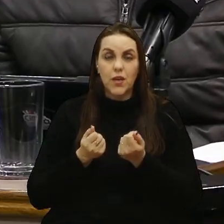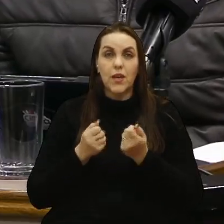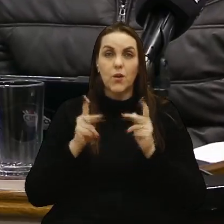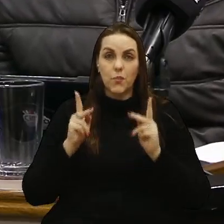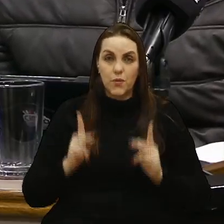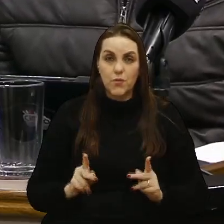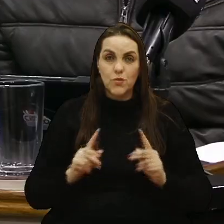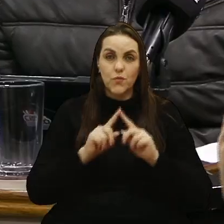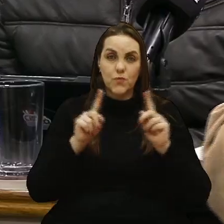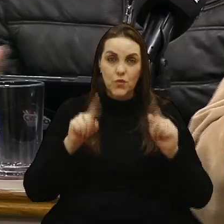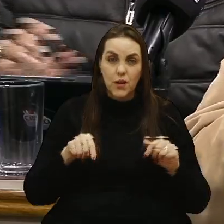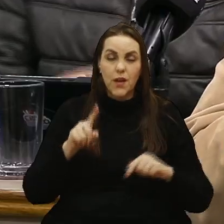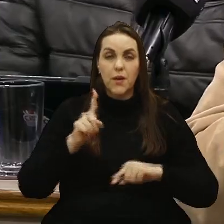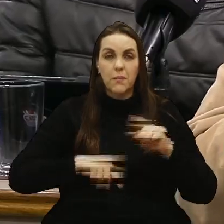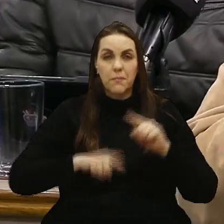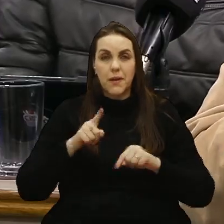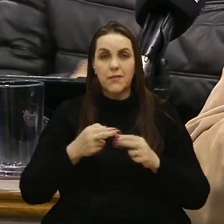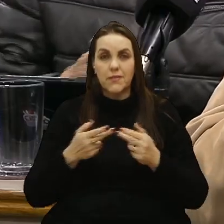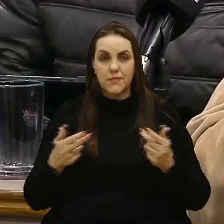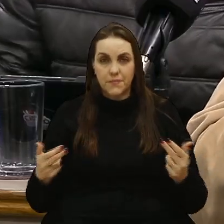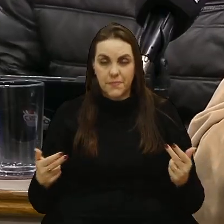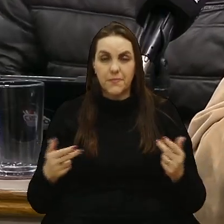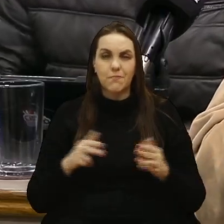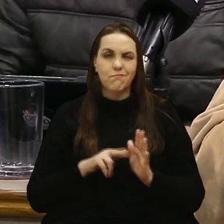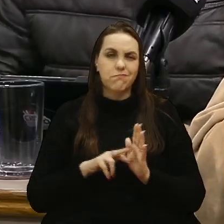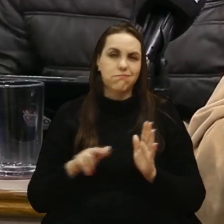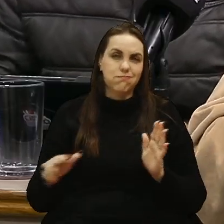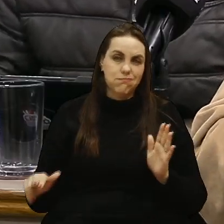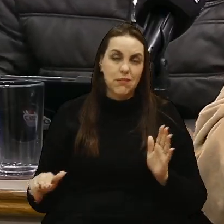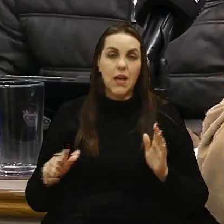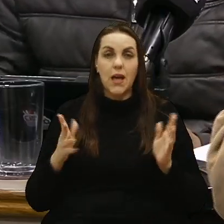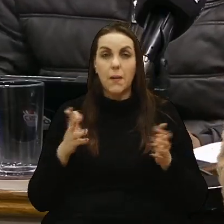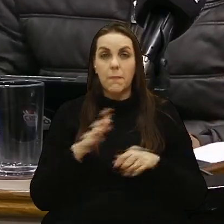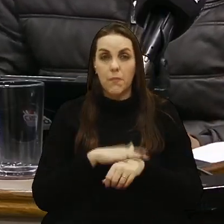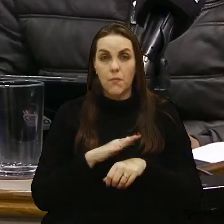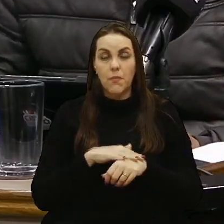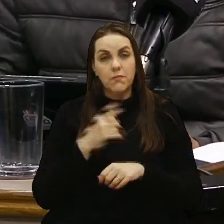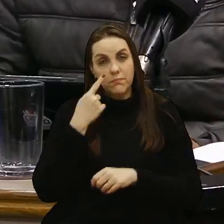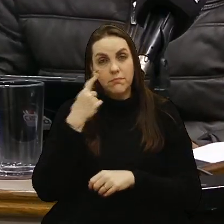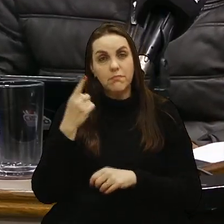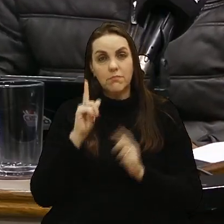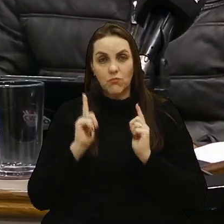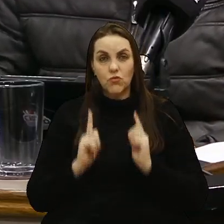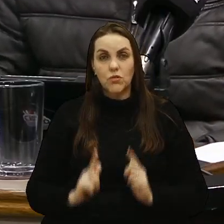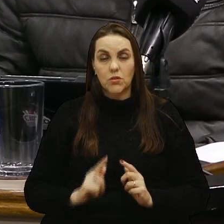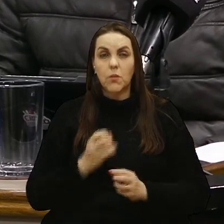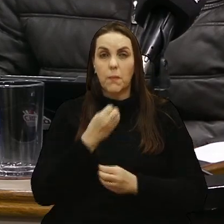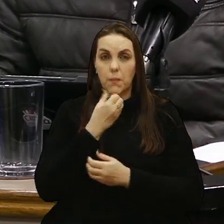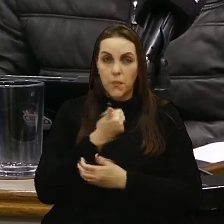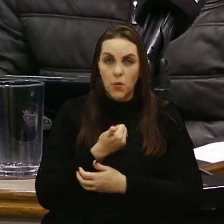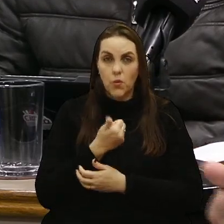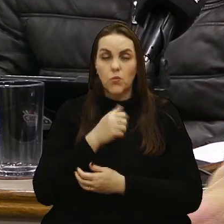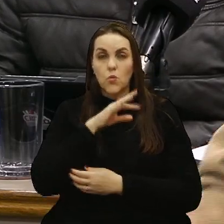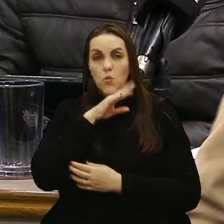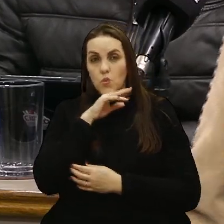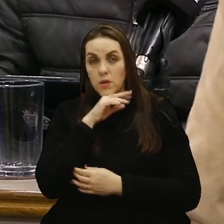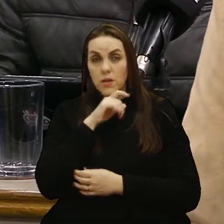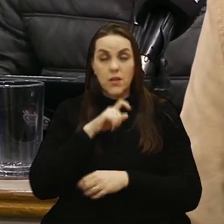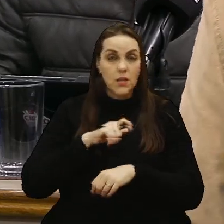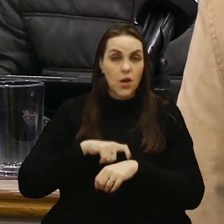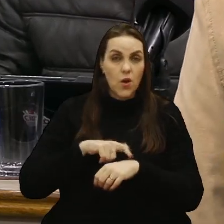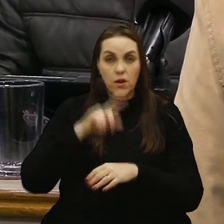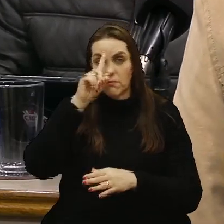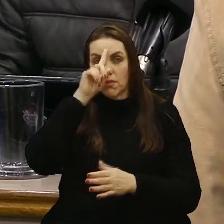de muitas coisas. E, às vezes, é preciso... Essa é a hora que se vê um gestor, um bom gestor, um mau gestor, na hora da